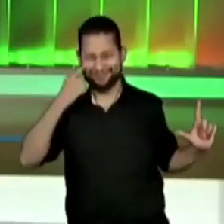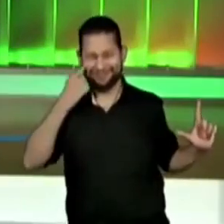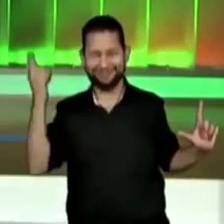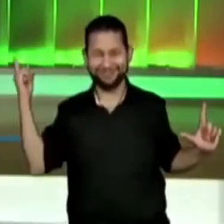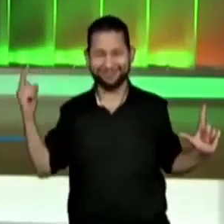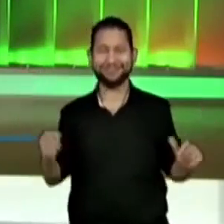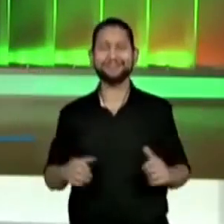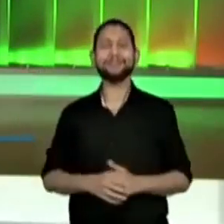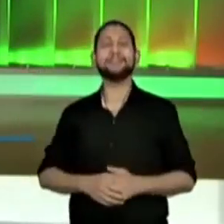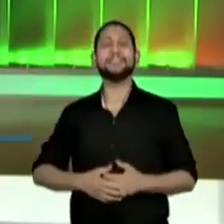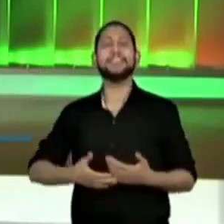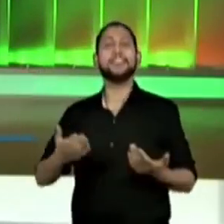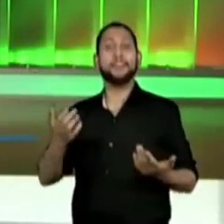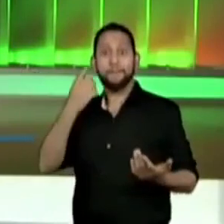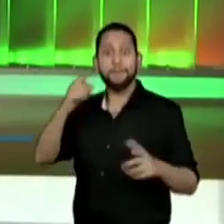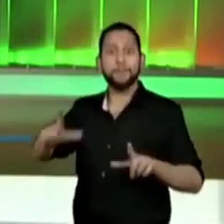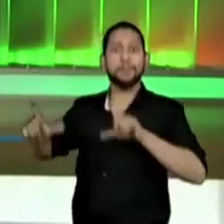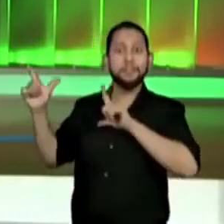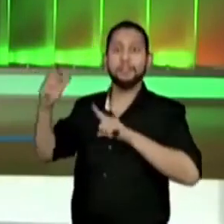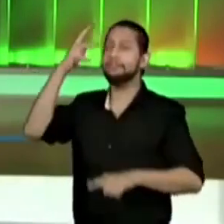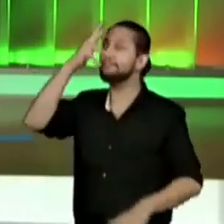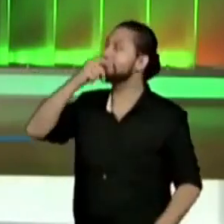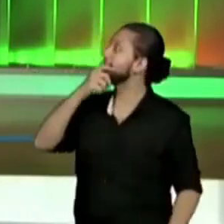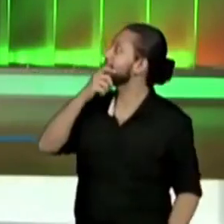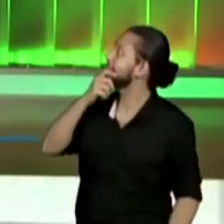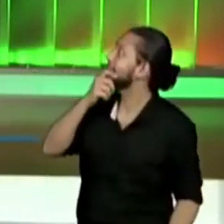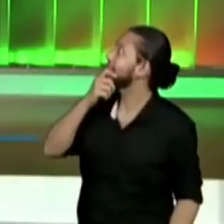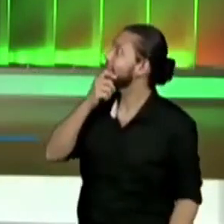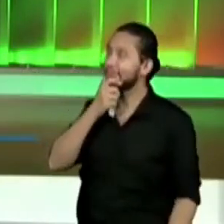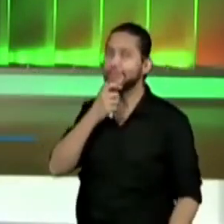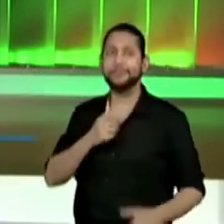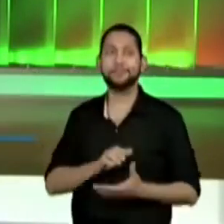viram né Vamos lá pessoal